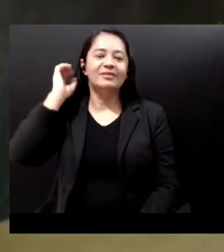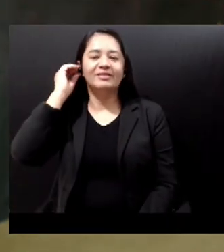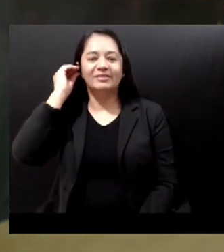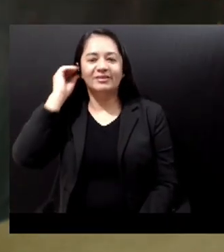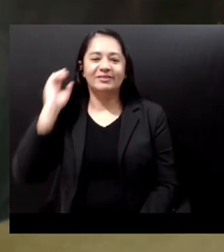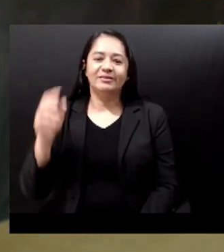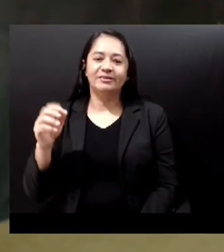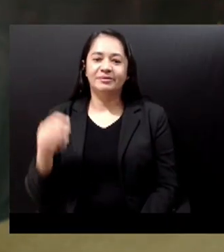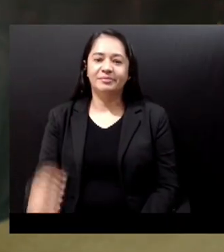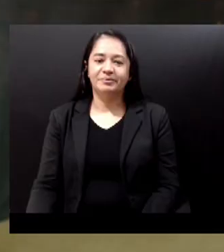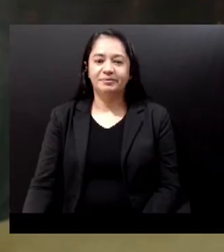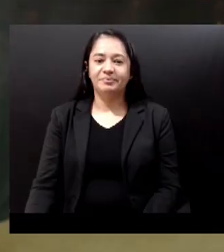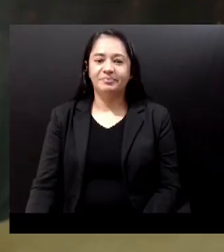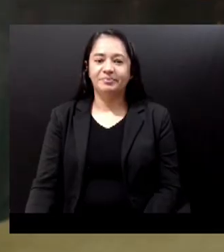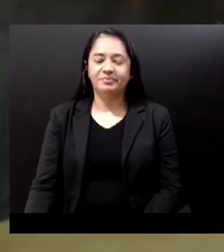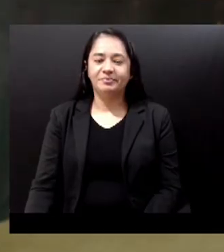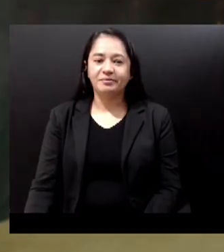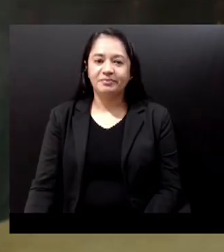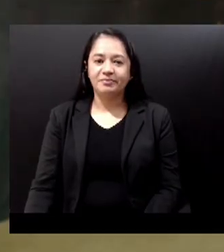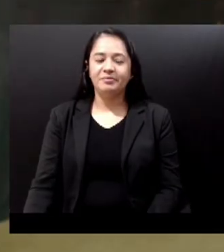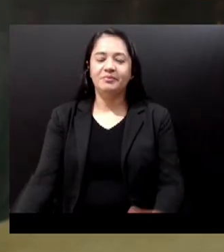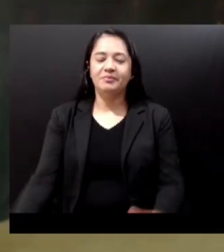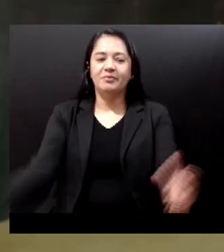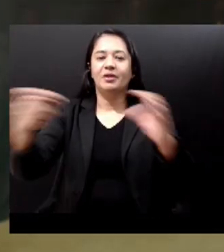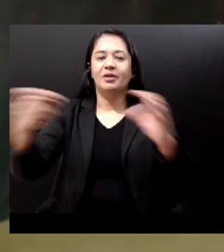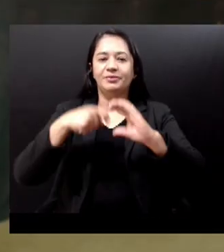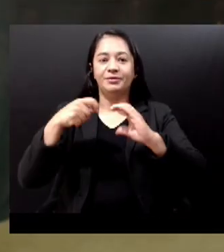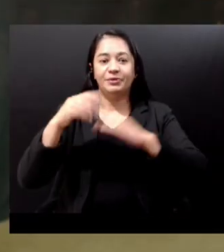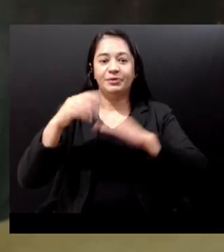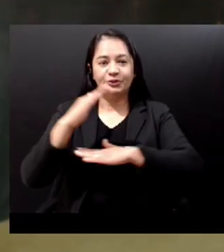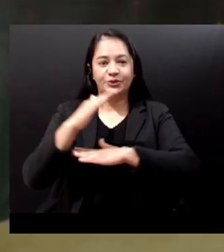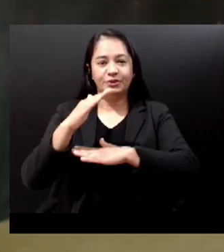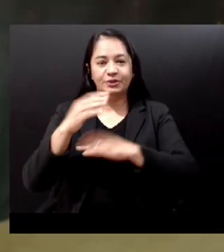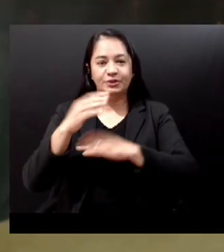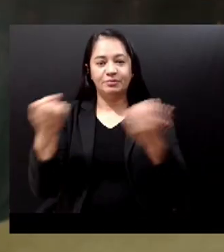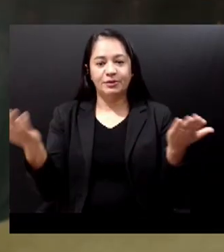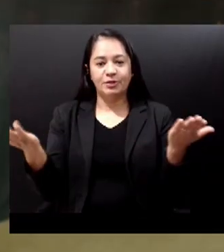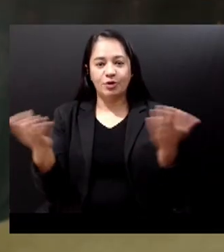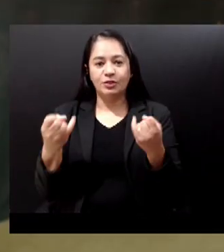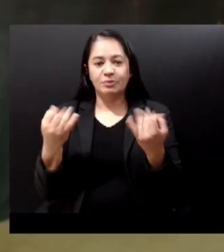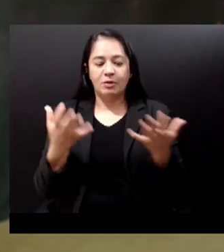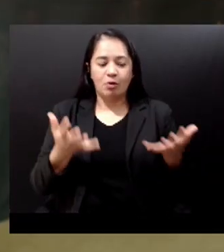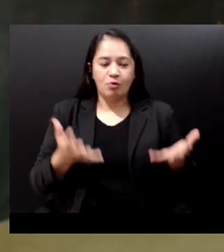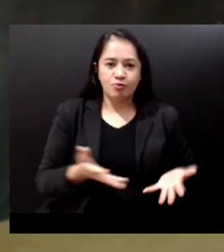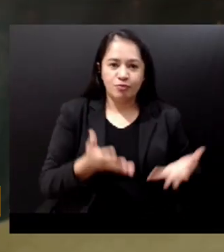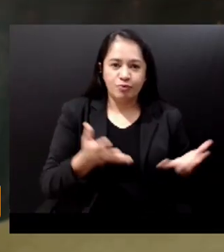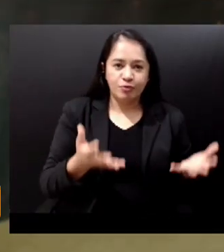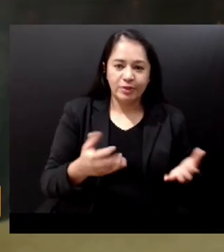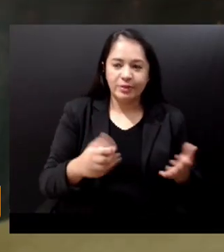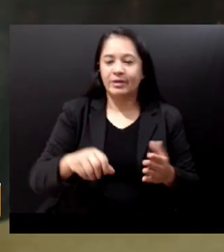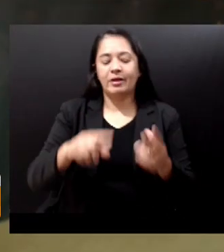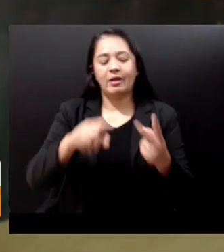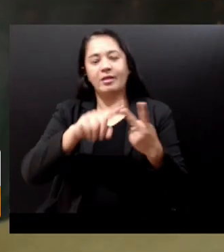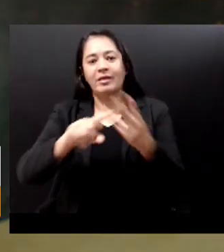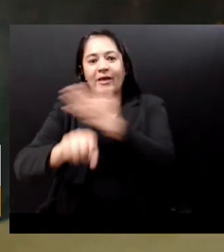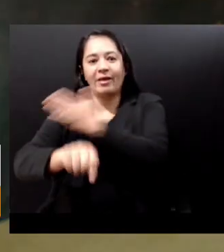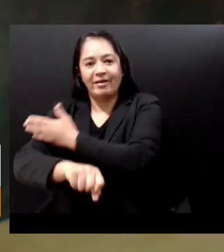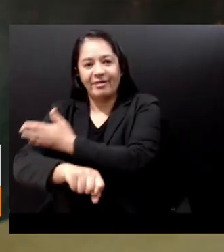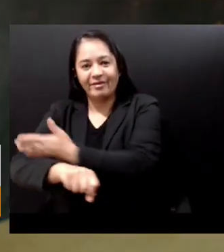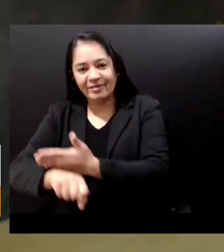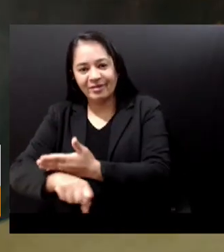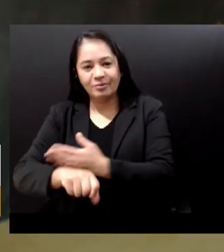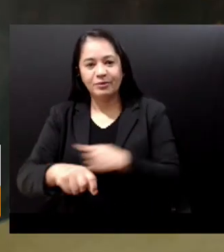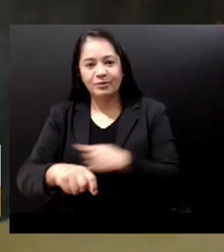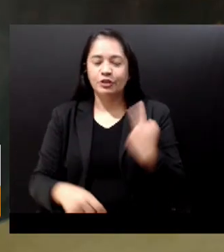gente aqui no Estúdio Câmara. Hoje nós estamos falando de motivação versus disciplina, né? A gente consegue.